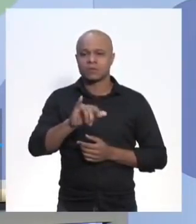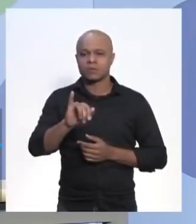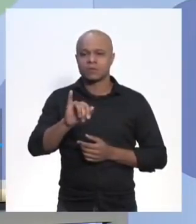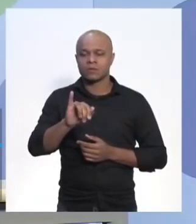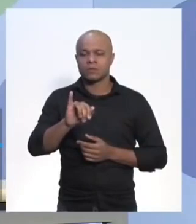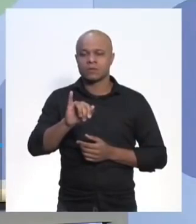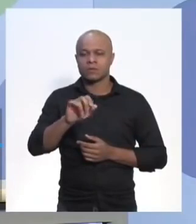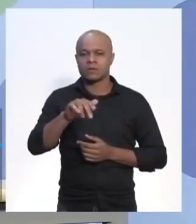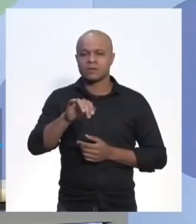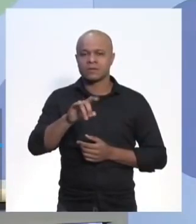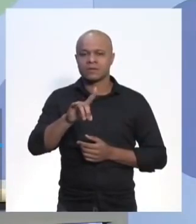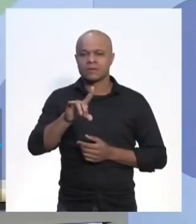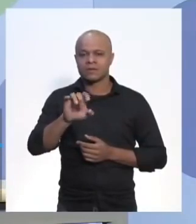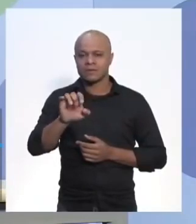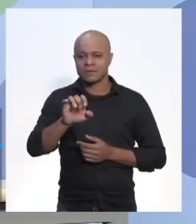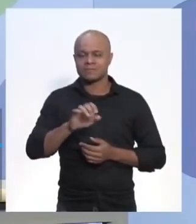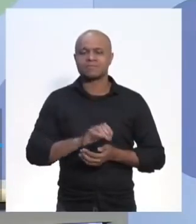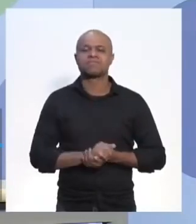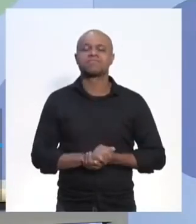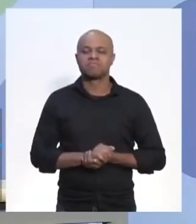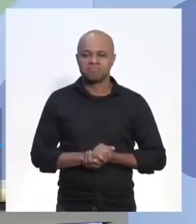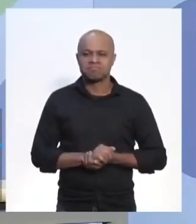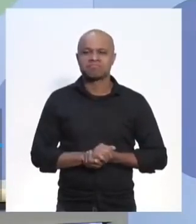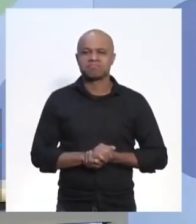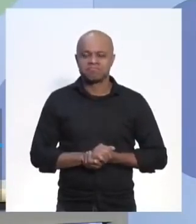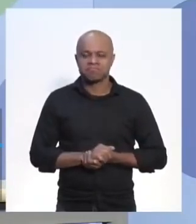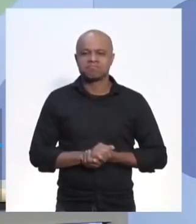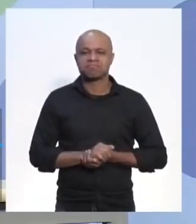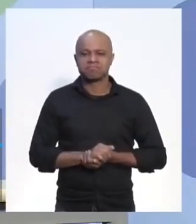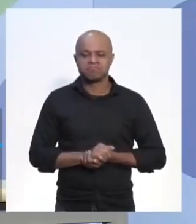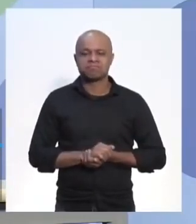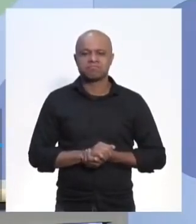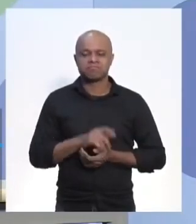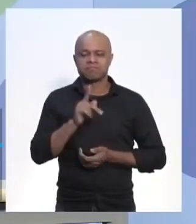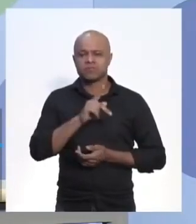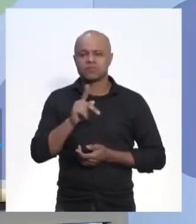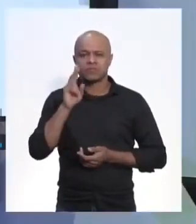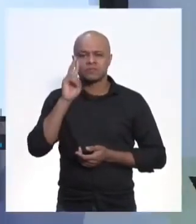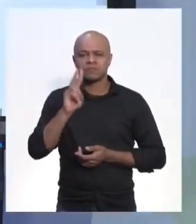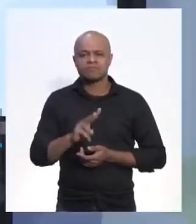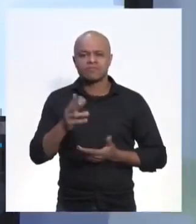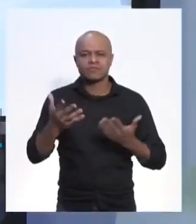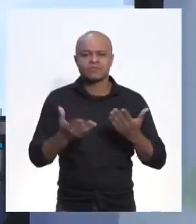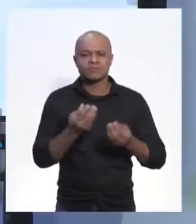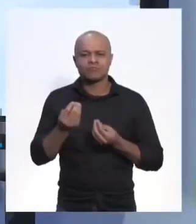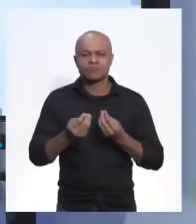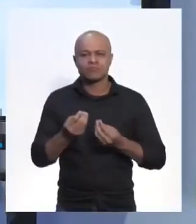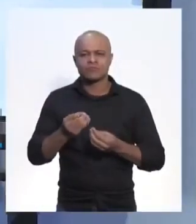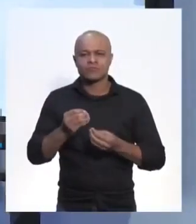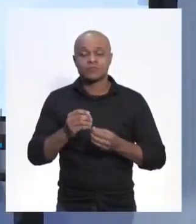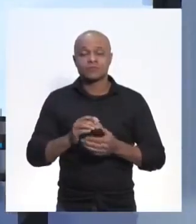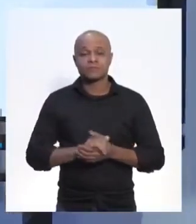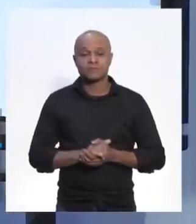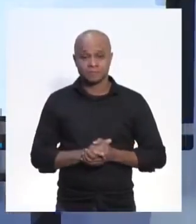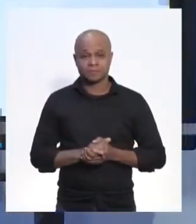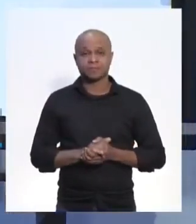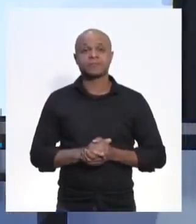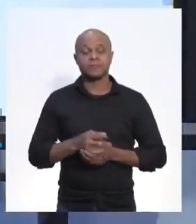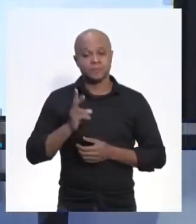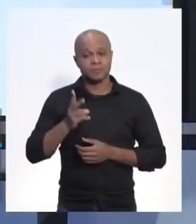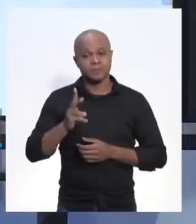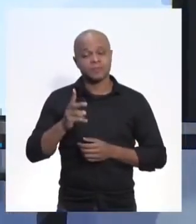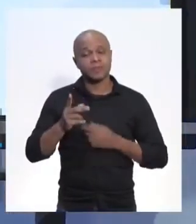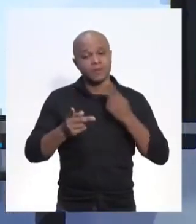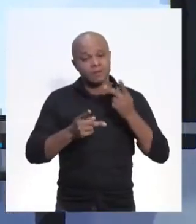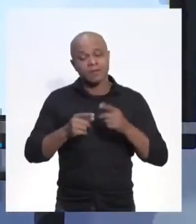a Maranilda. Professora Roberta, vamos então ver esses pares ordenados? Vamos sim. Então, ó, não se esqueçam, toda vez que a gente falar em esboço,